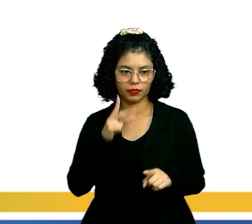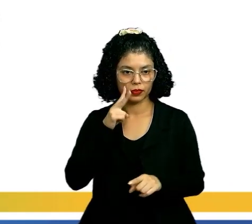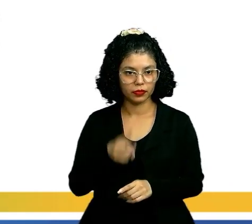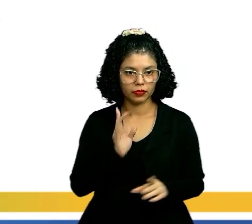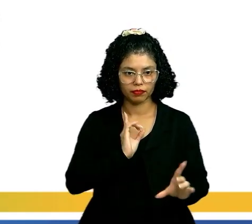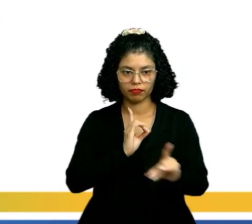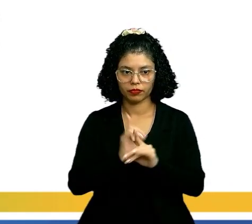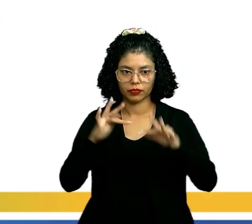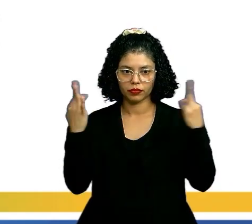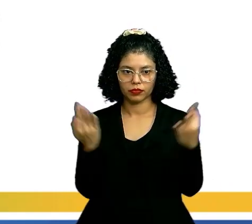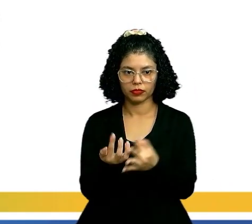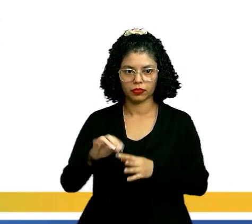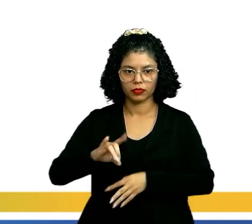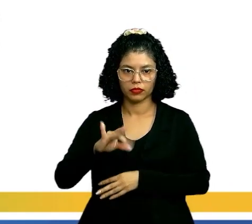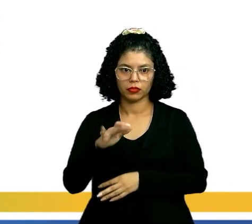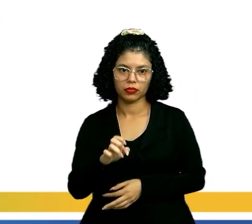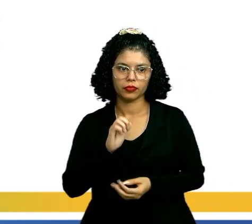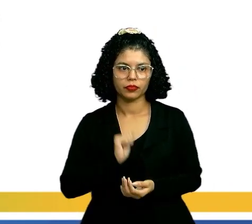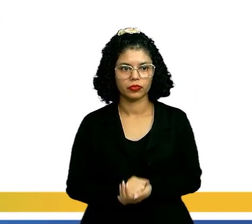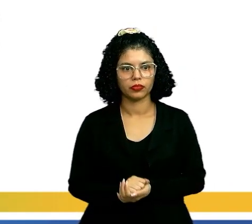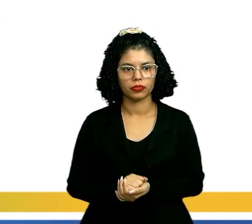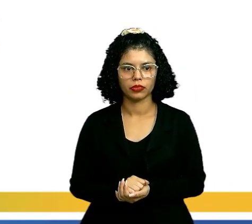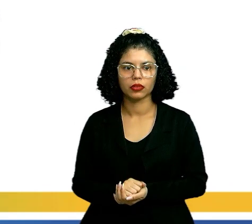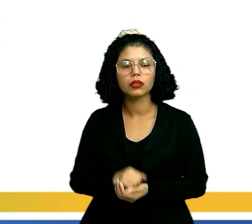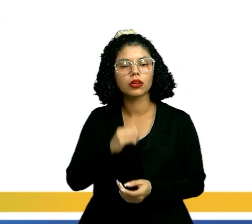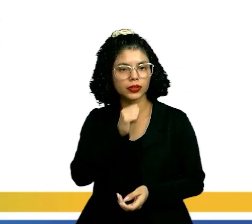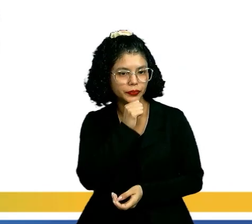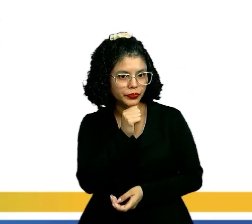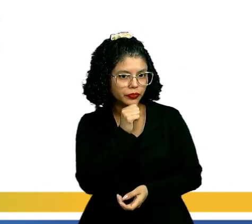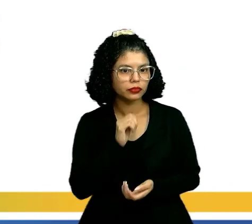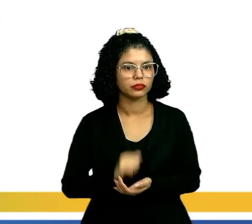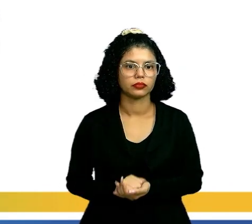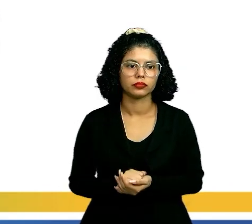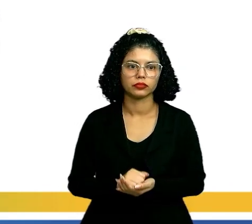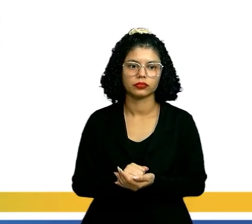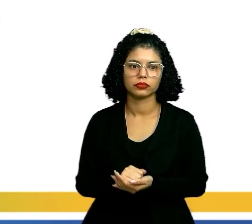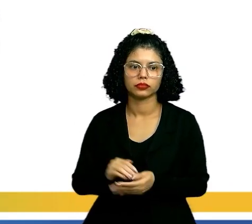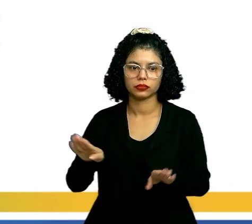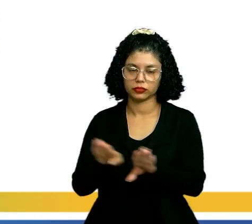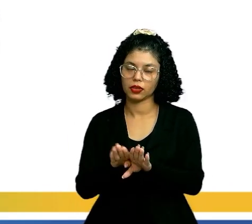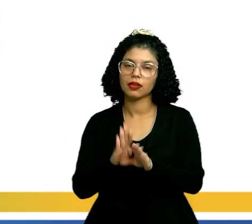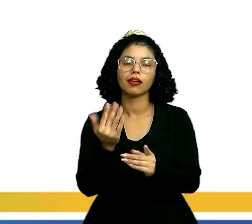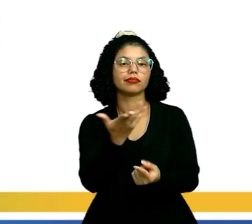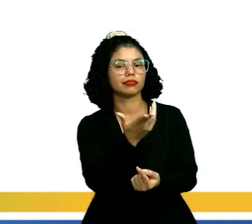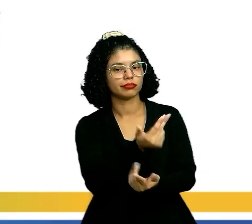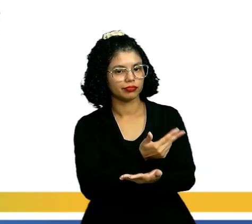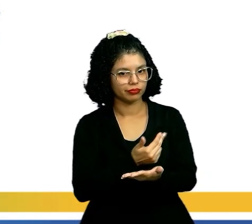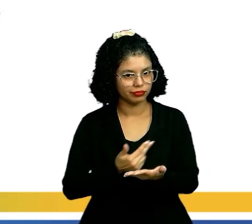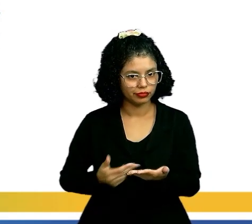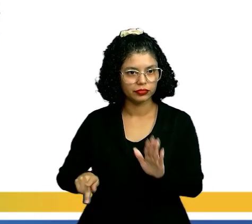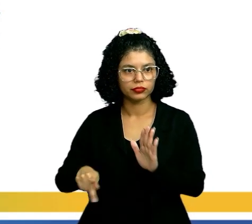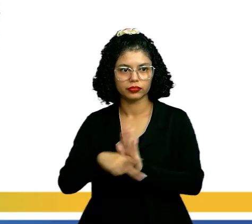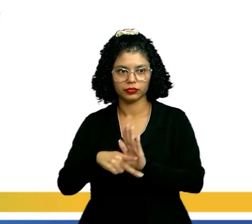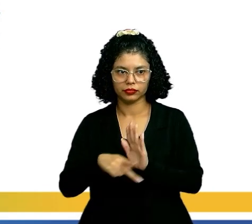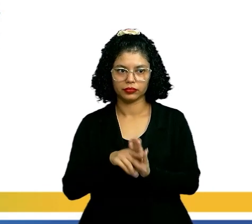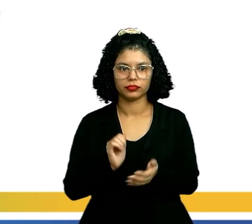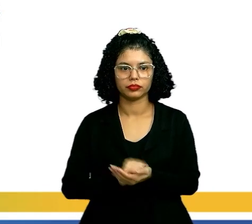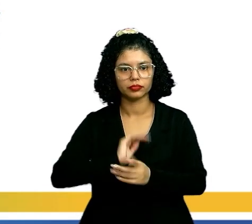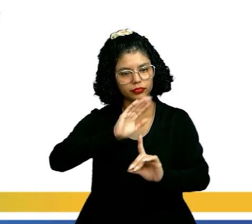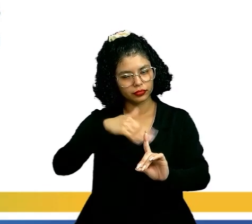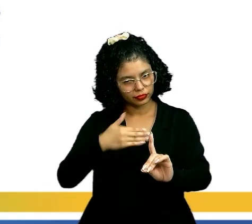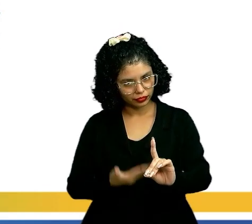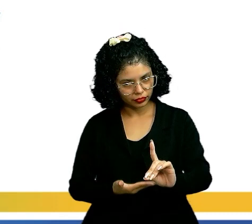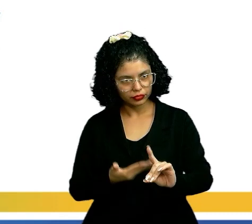pela família Médici, mecenas florentinos, se tornando protegido e artista oficial da